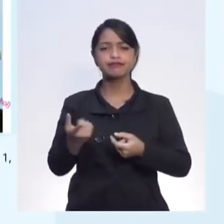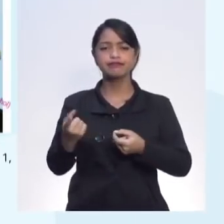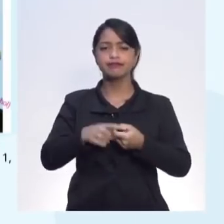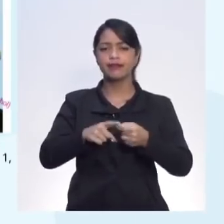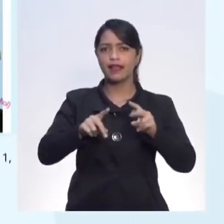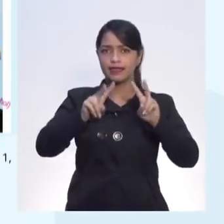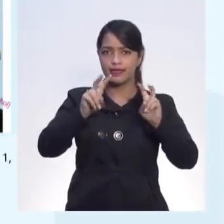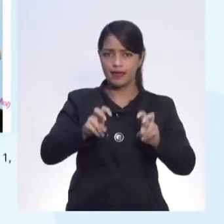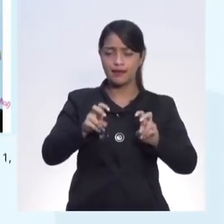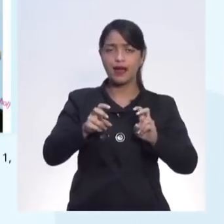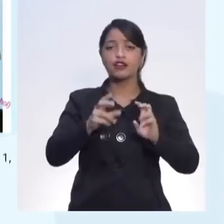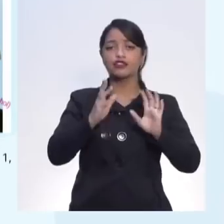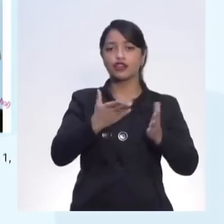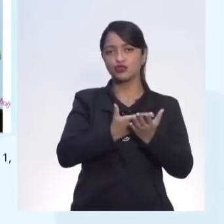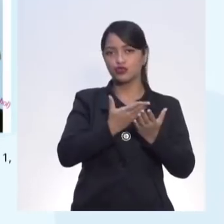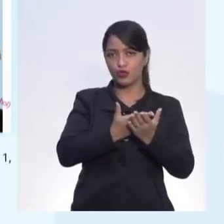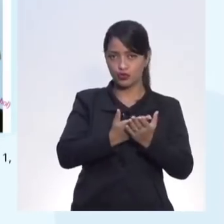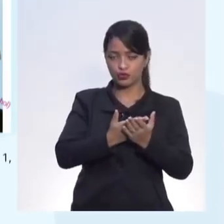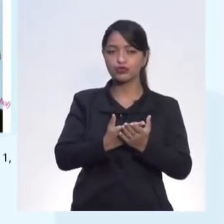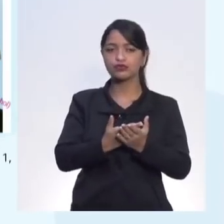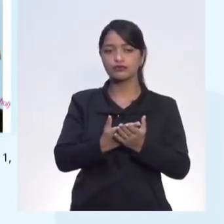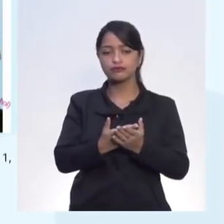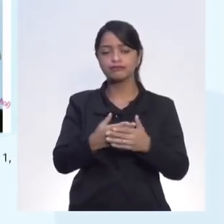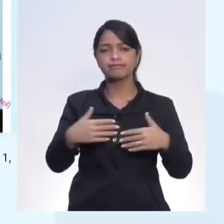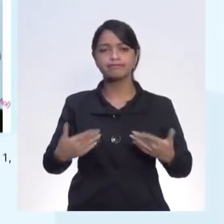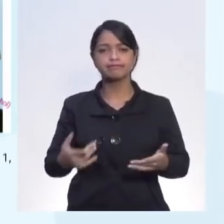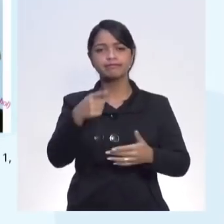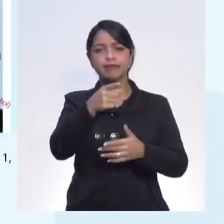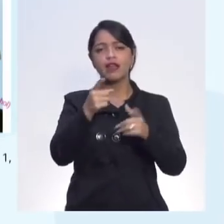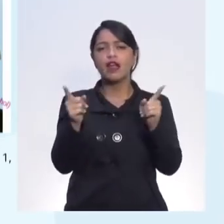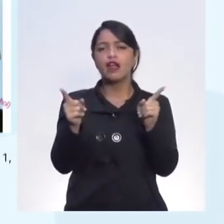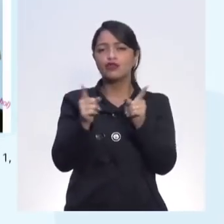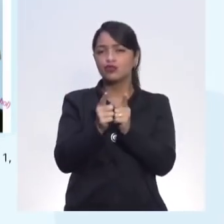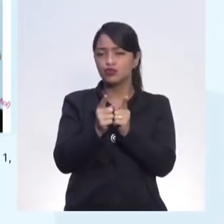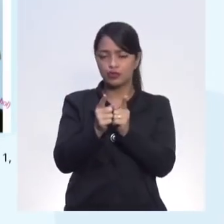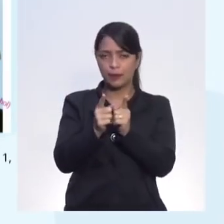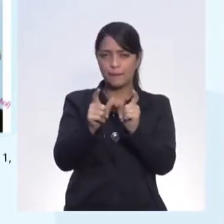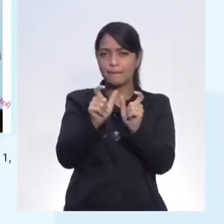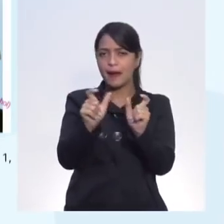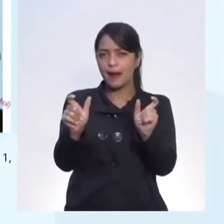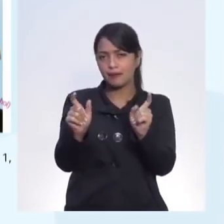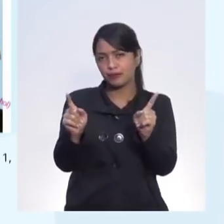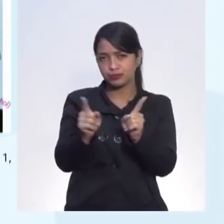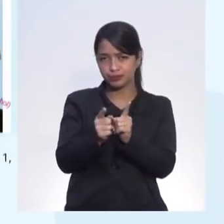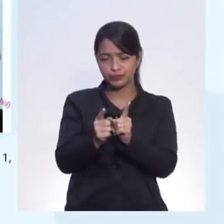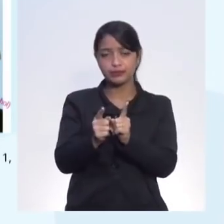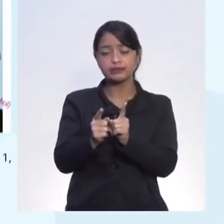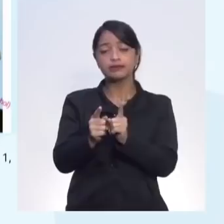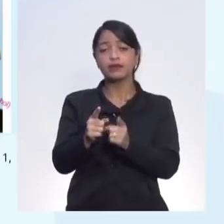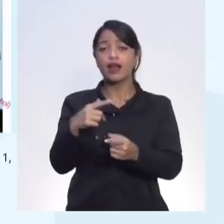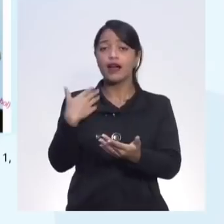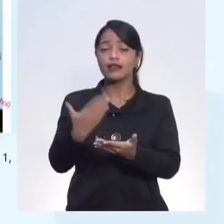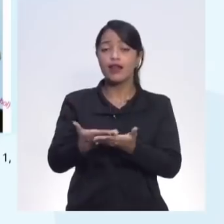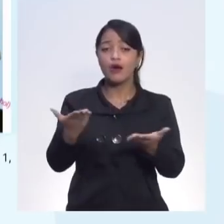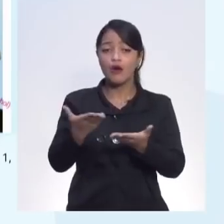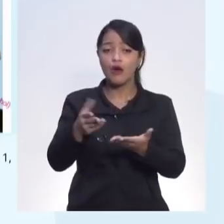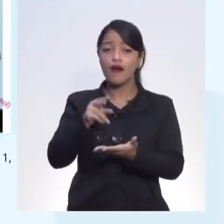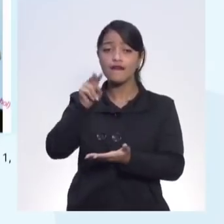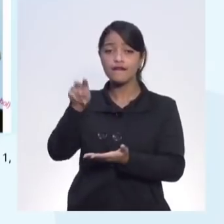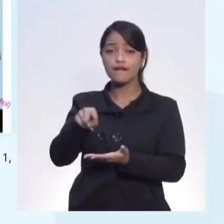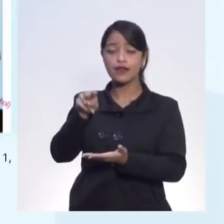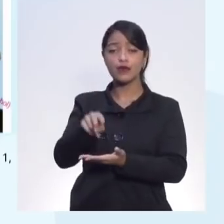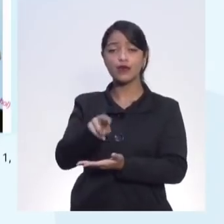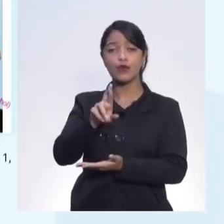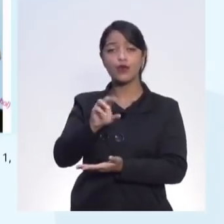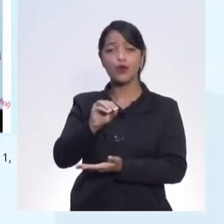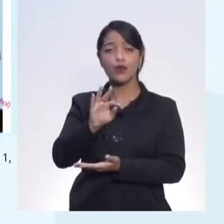estudado para dar prosseguimento. Resuma em algumas palavras qual é o enredo do roteiro que vimos até agora. Então, o que vocês